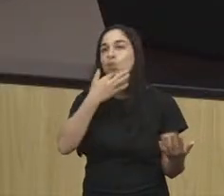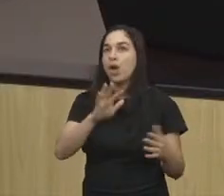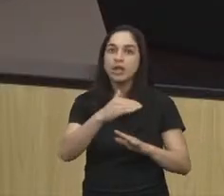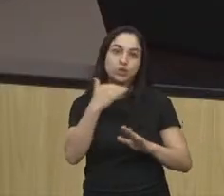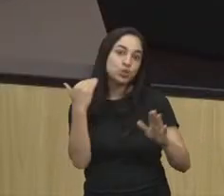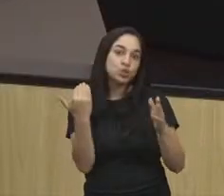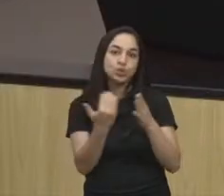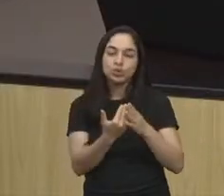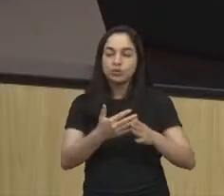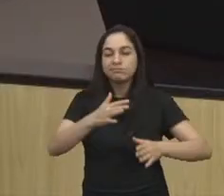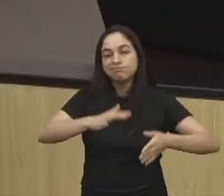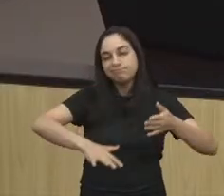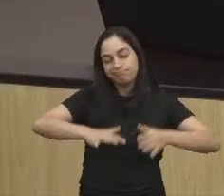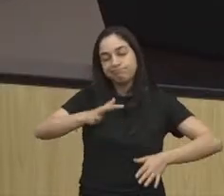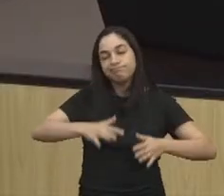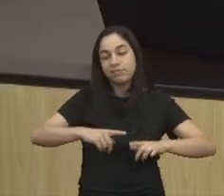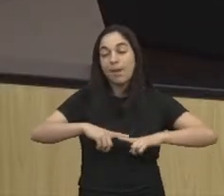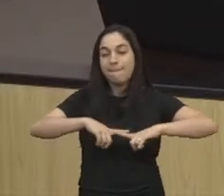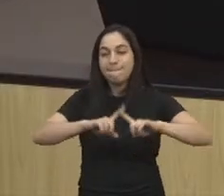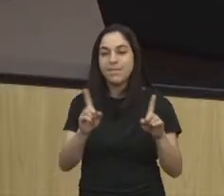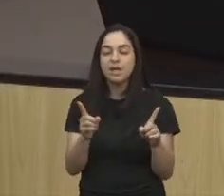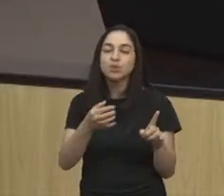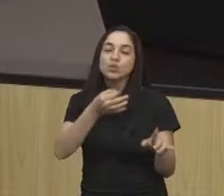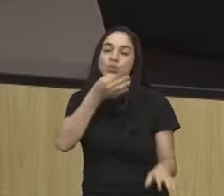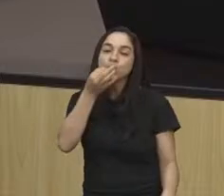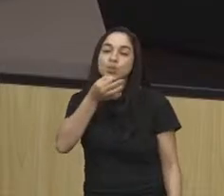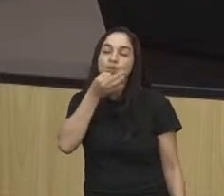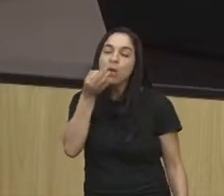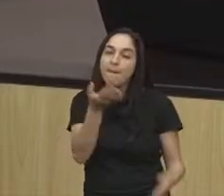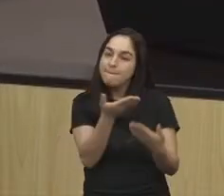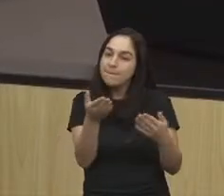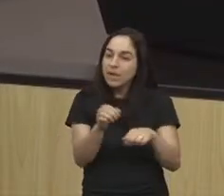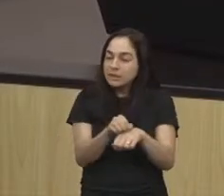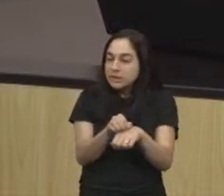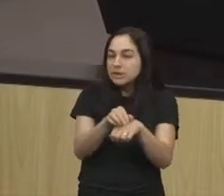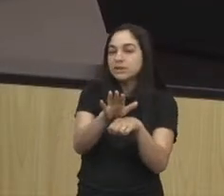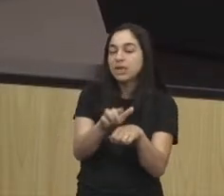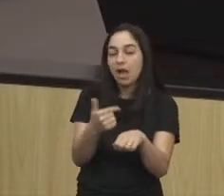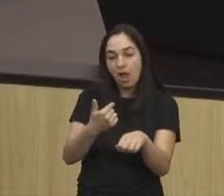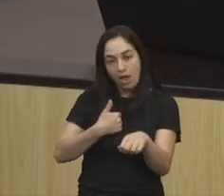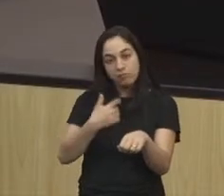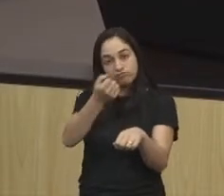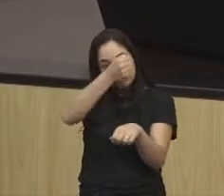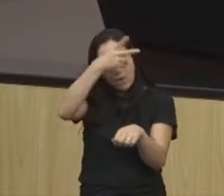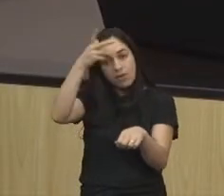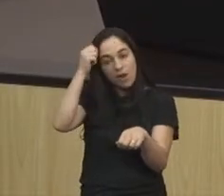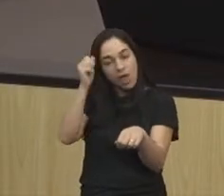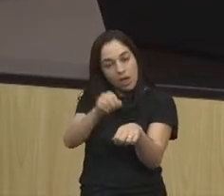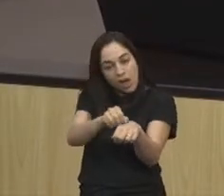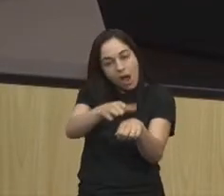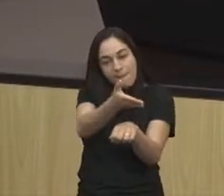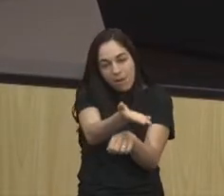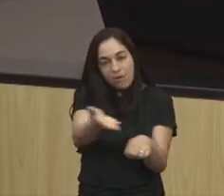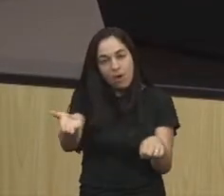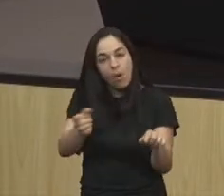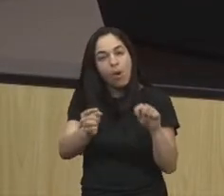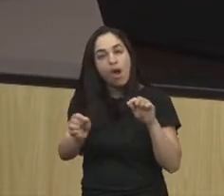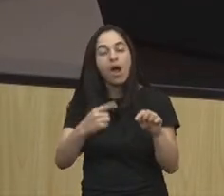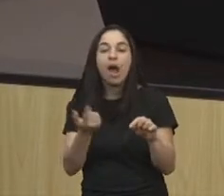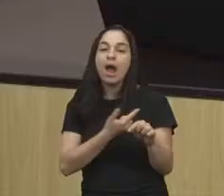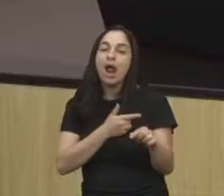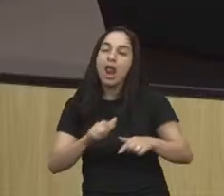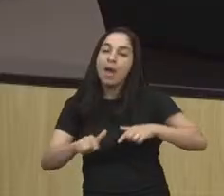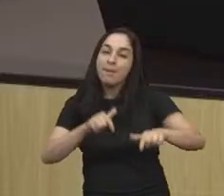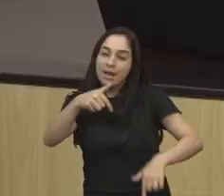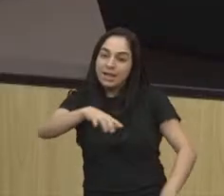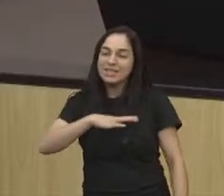né, às vezes, né? E também deixar aqui algumas sugestões para vocês, como prefeitura também, para a gente poder aperfeiçoar esse nosso trabalho